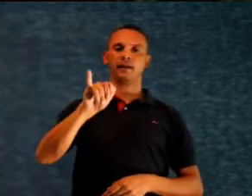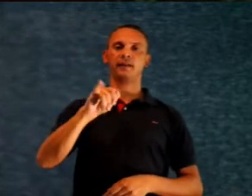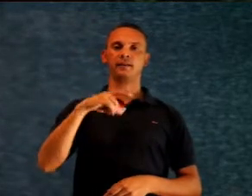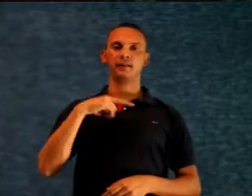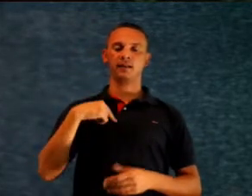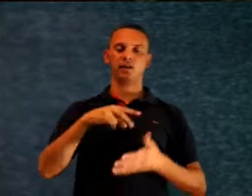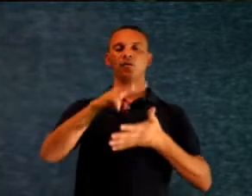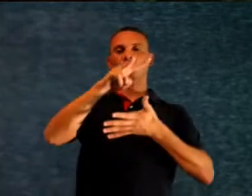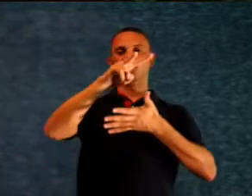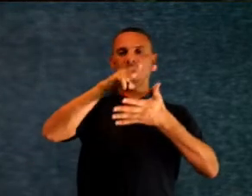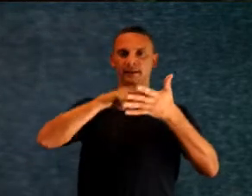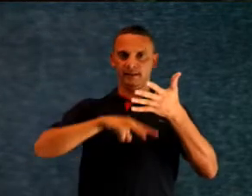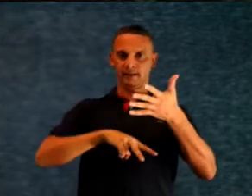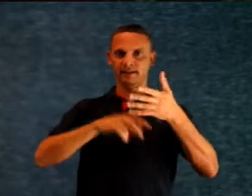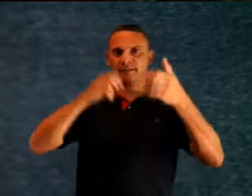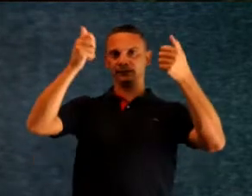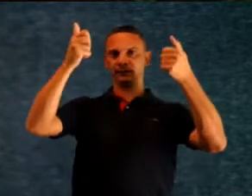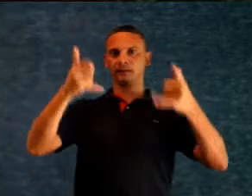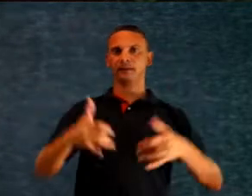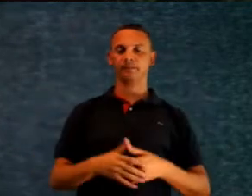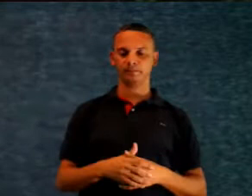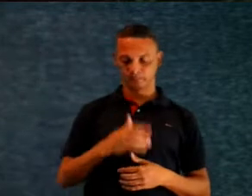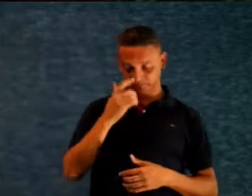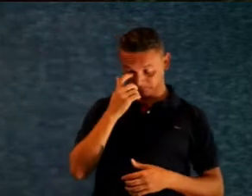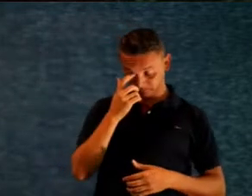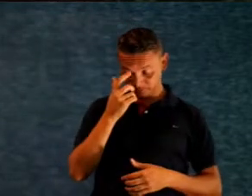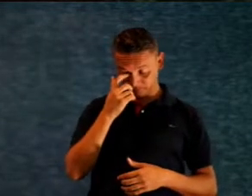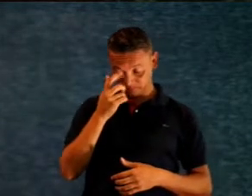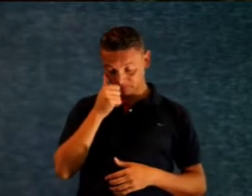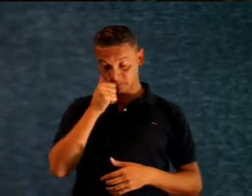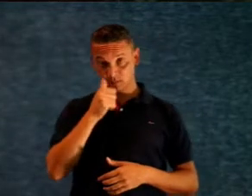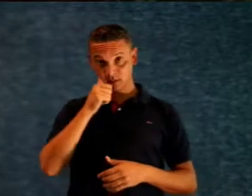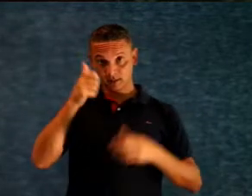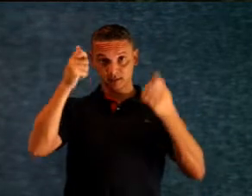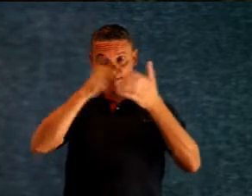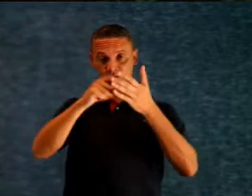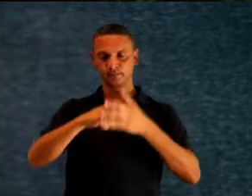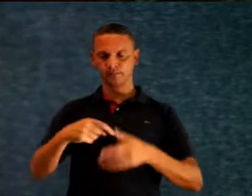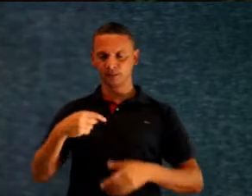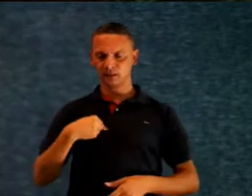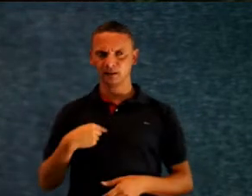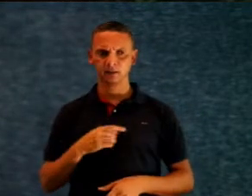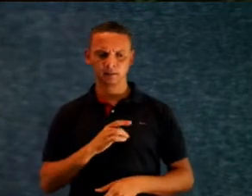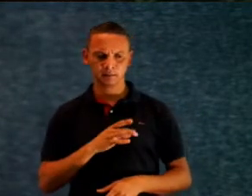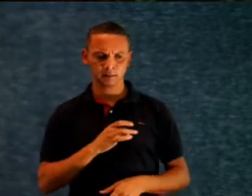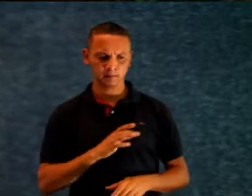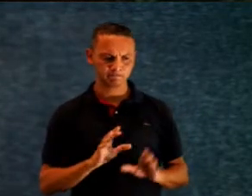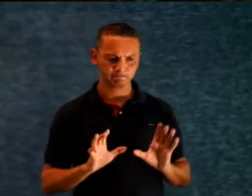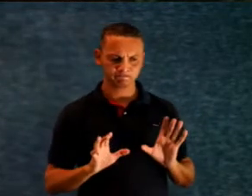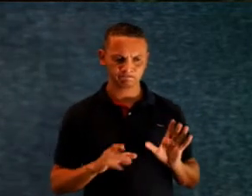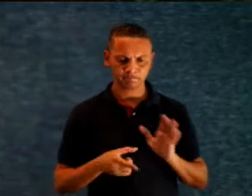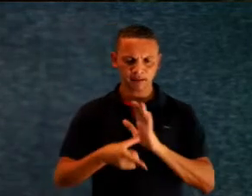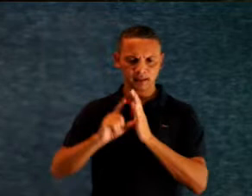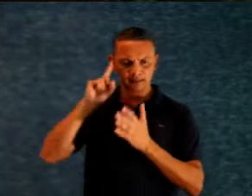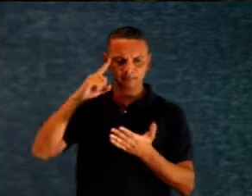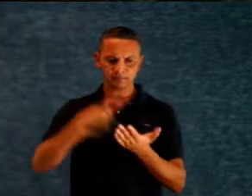terei agora o prazer de partilhar com vocês. Então, escreveu Maria Julieta. Hesitei antes de me decidir